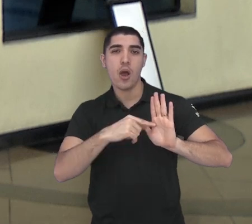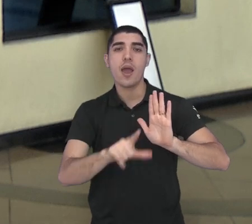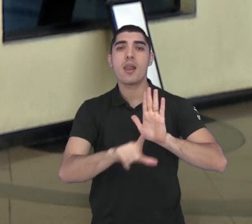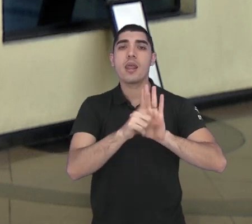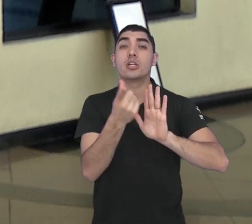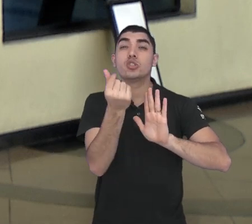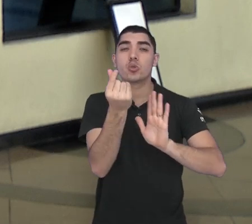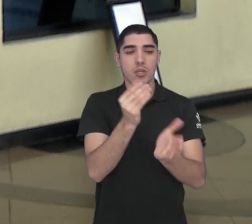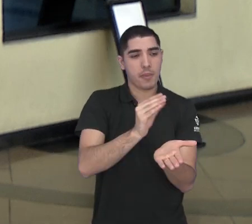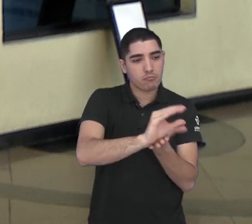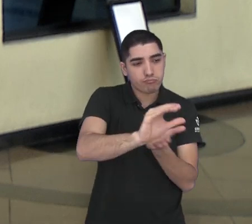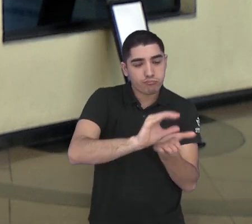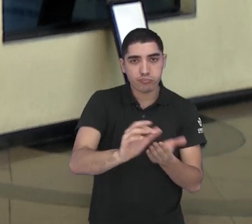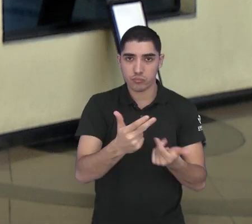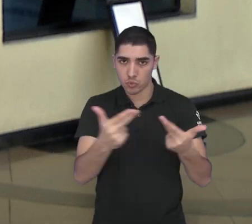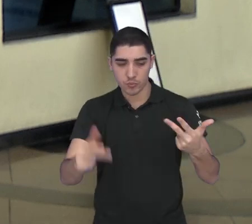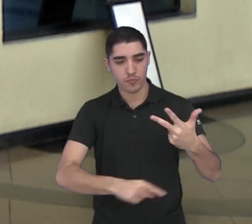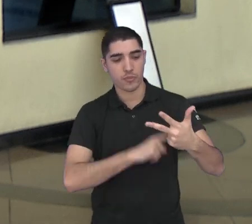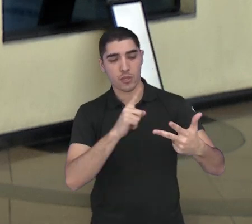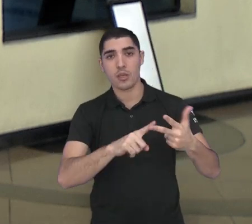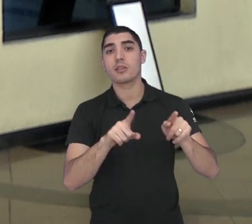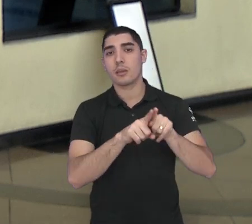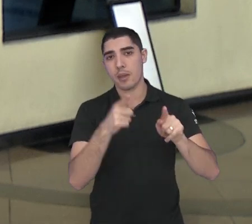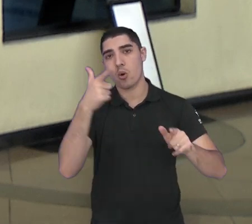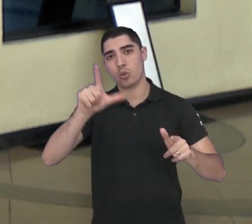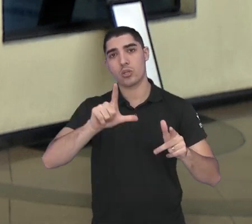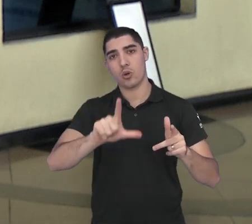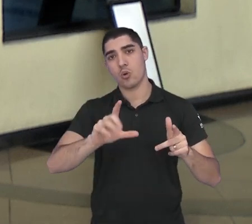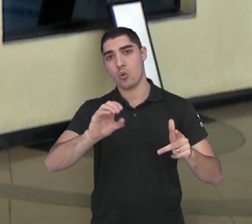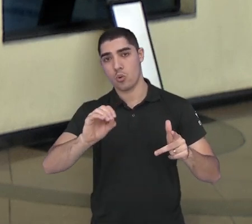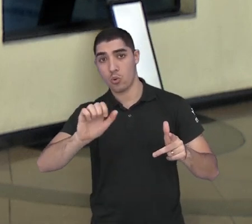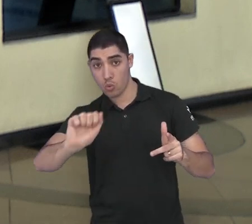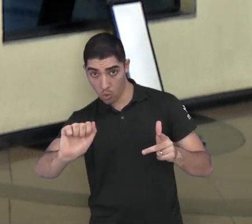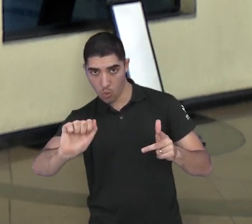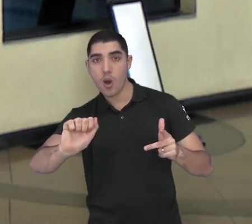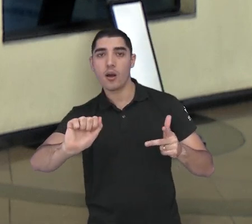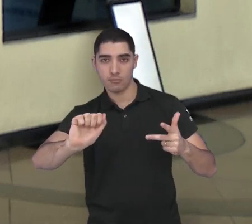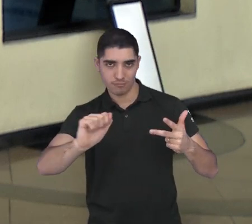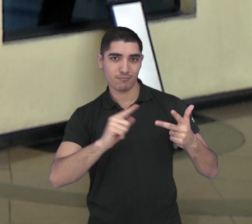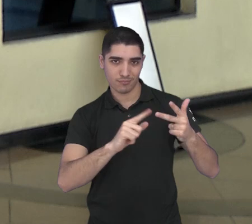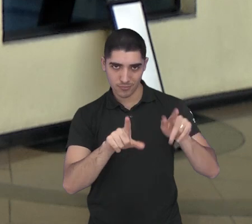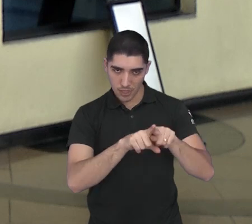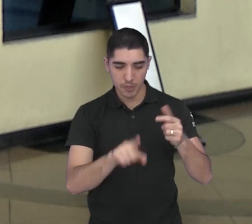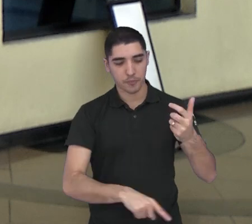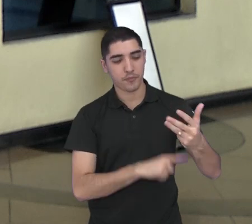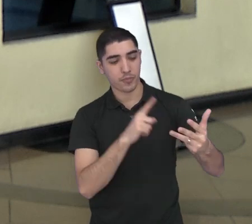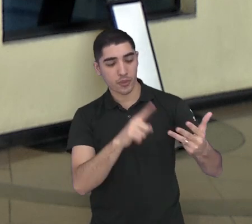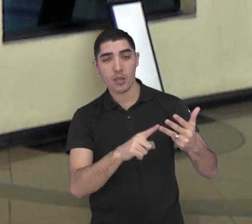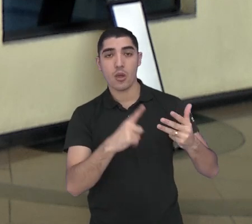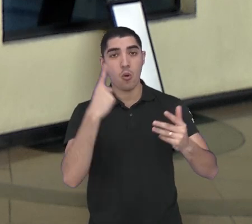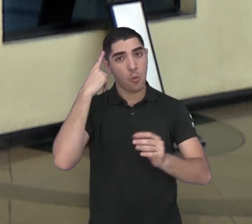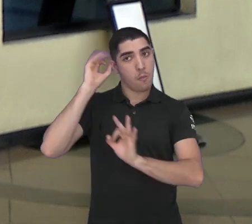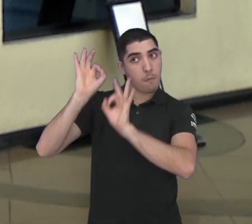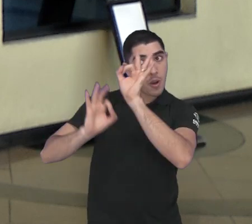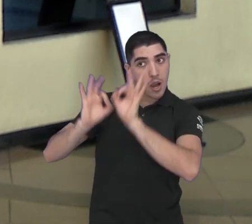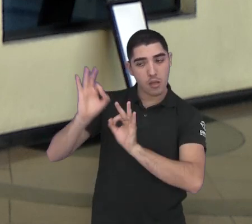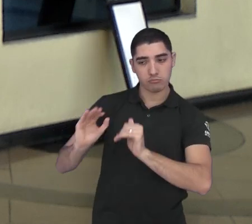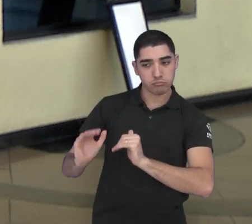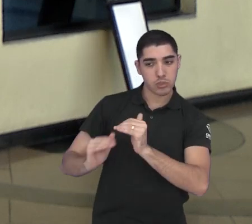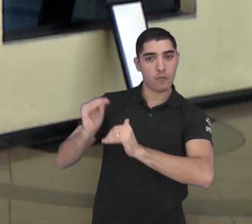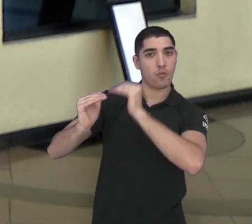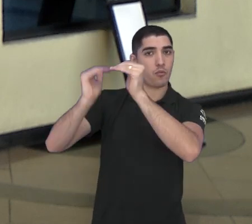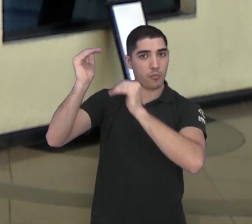de Diretrizes Orçamentárias, bem como orçamento anual, a lei orçamentária anual, né? O plano diretor de desenvolvimento